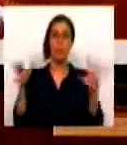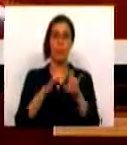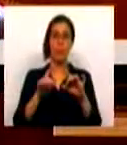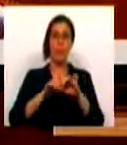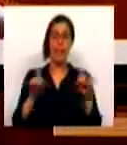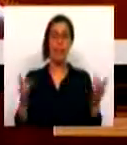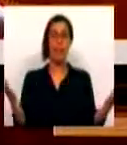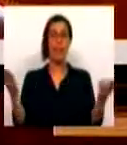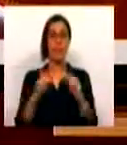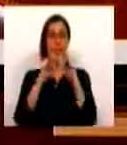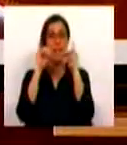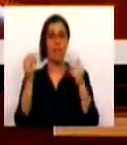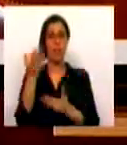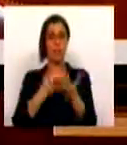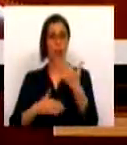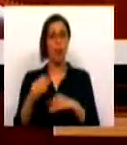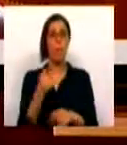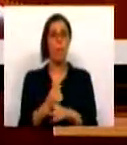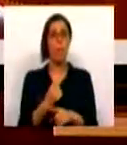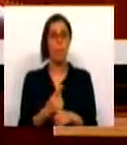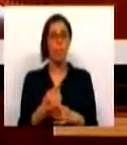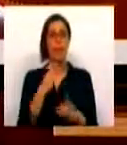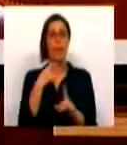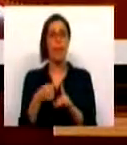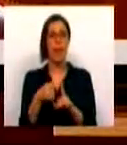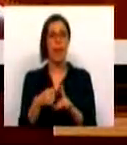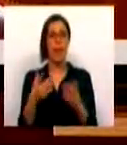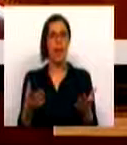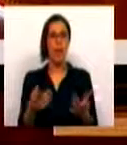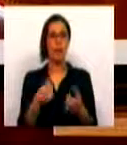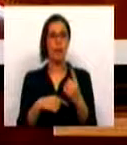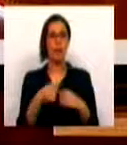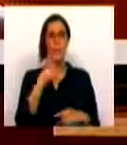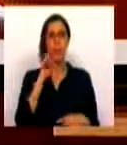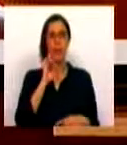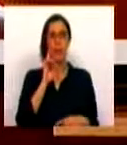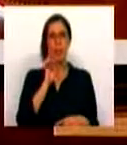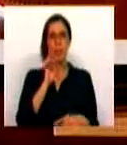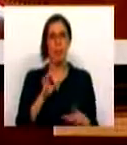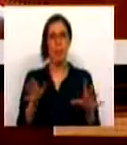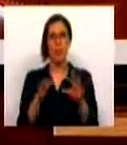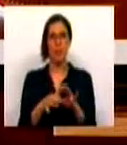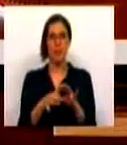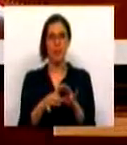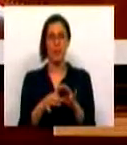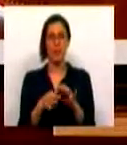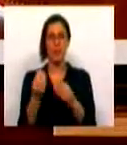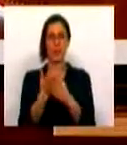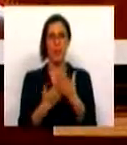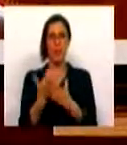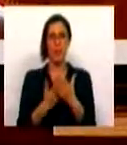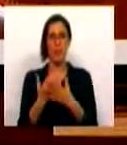diferentes frentes da internacionalização, também ter ganhos muito importantes no